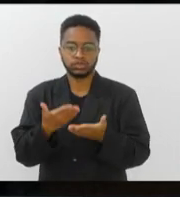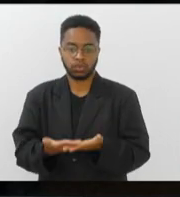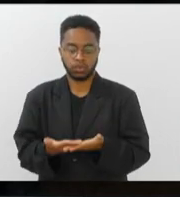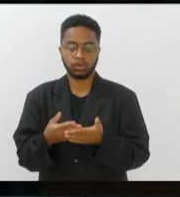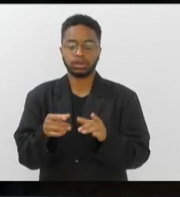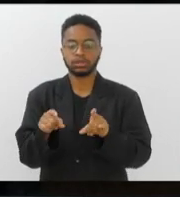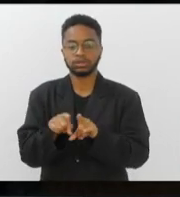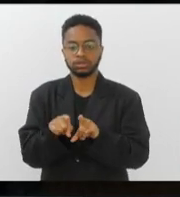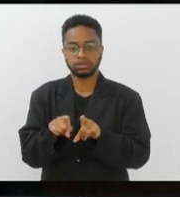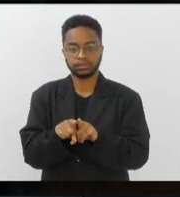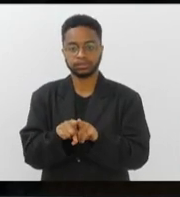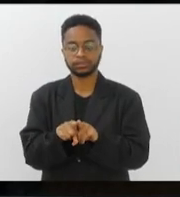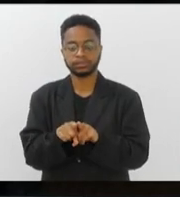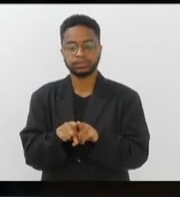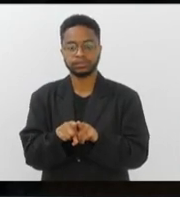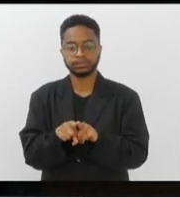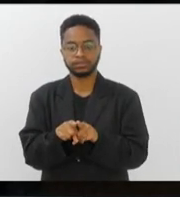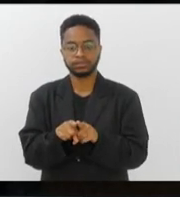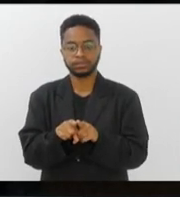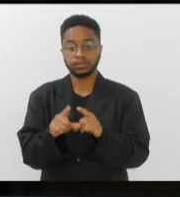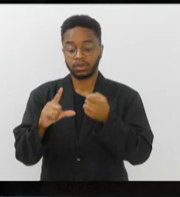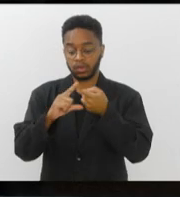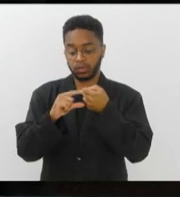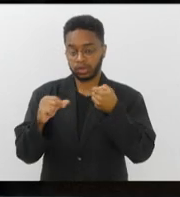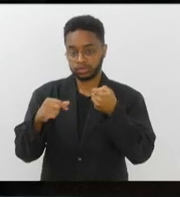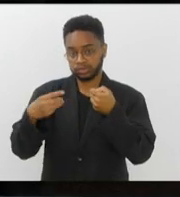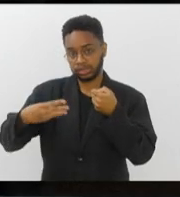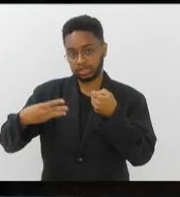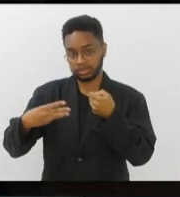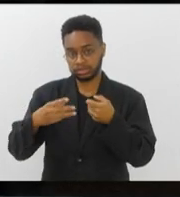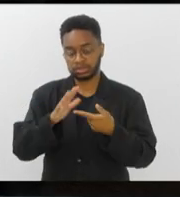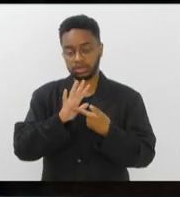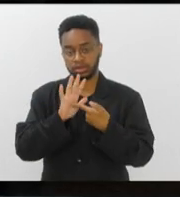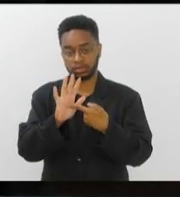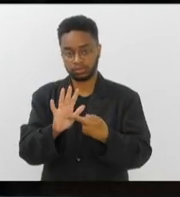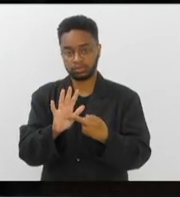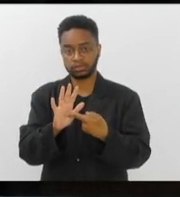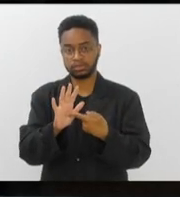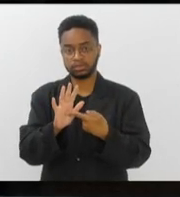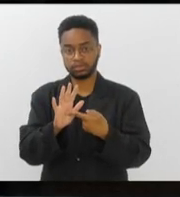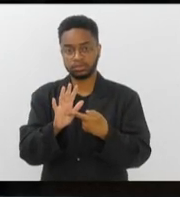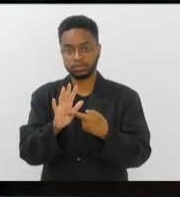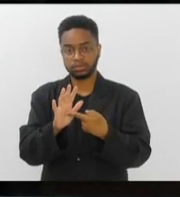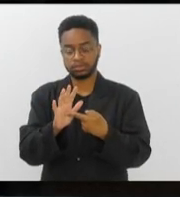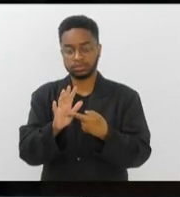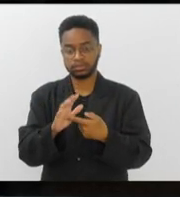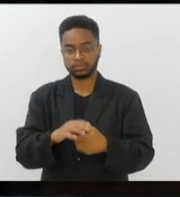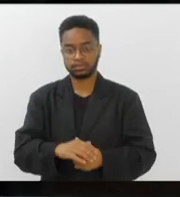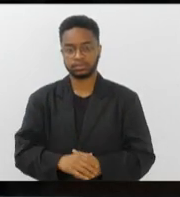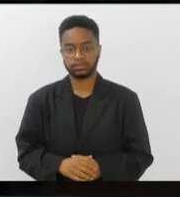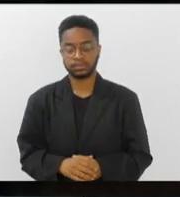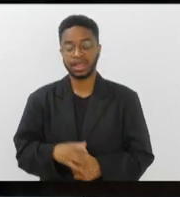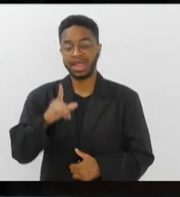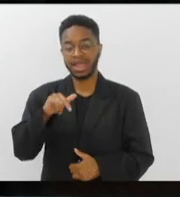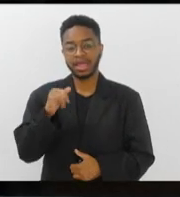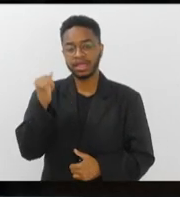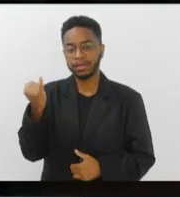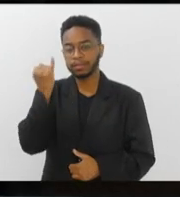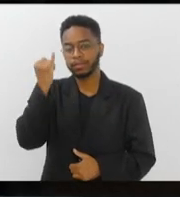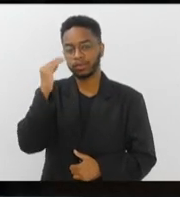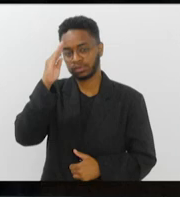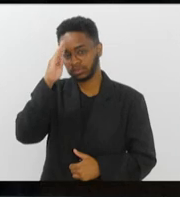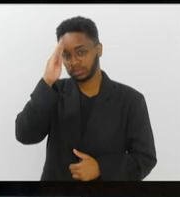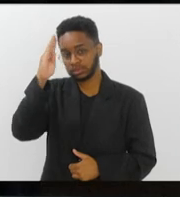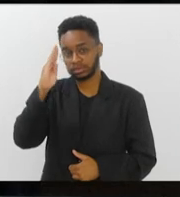mais, no artigo 3º, dizendo que é imprescindível para a implementação